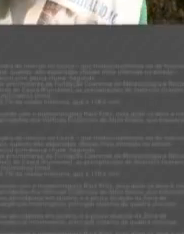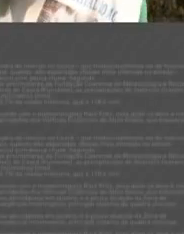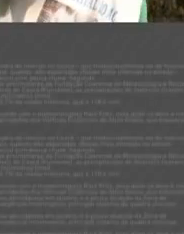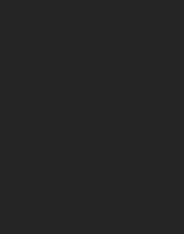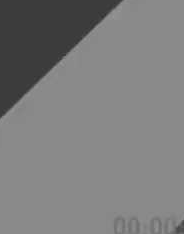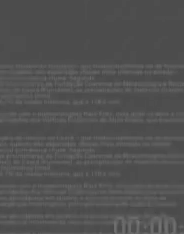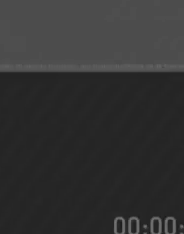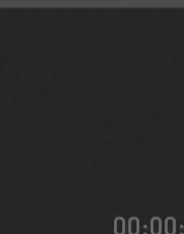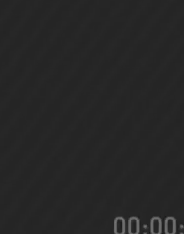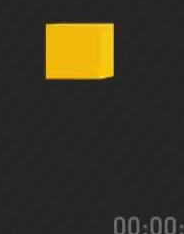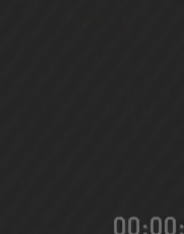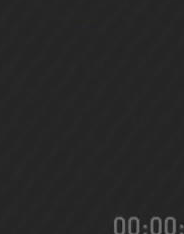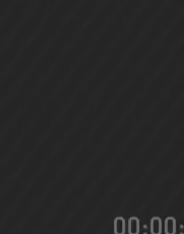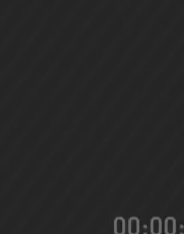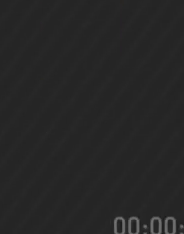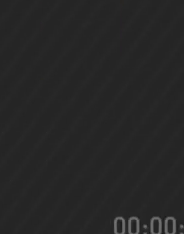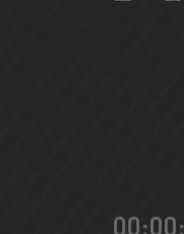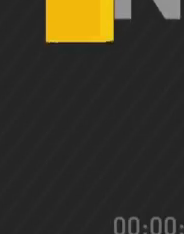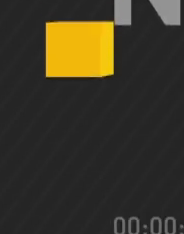ae